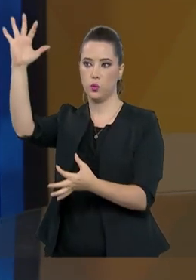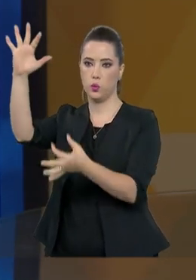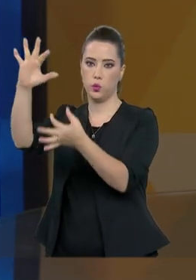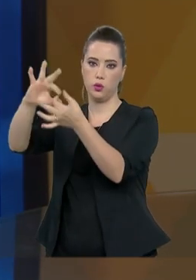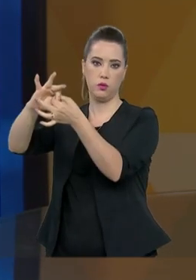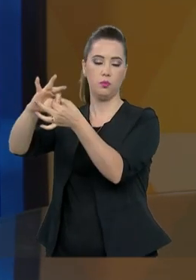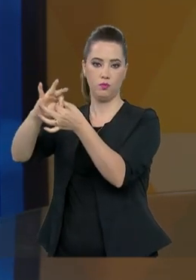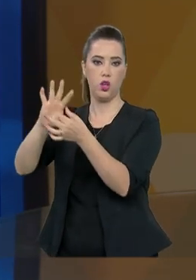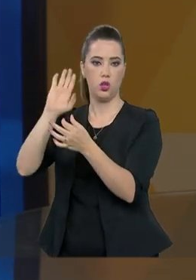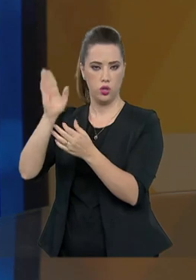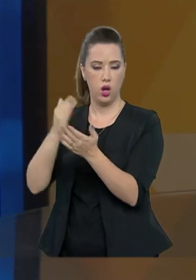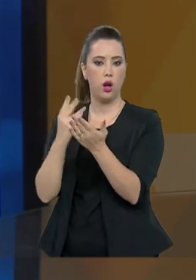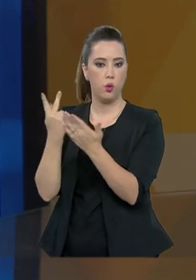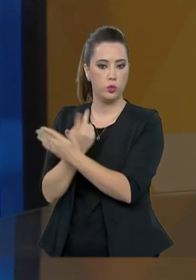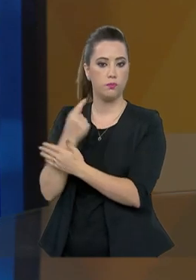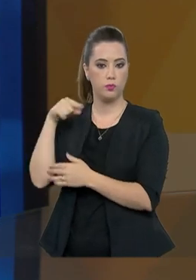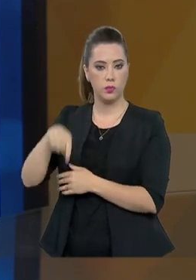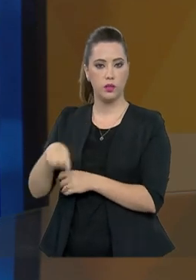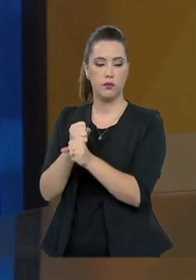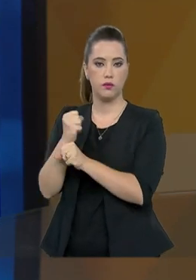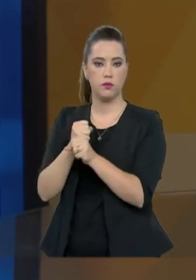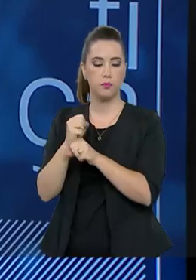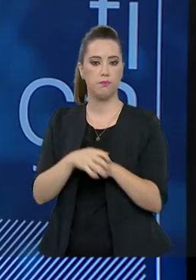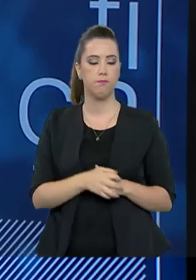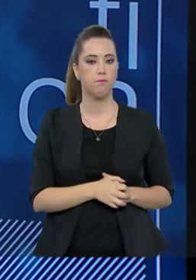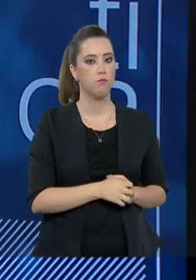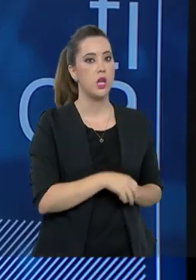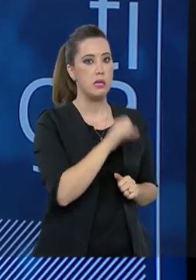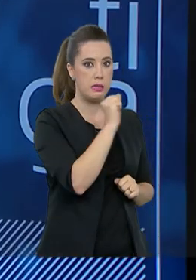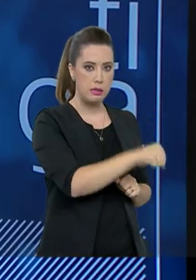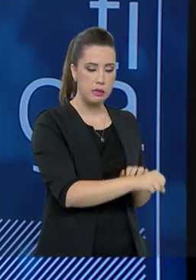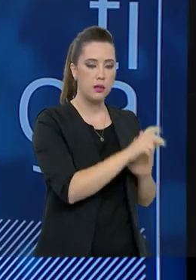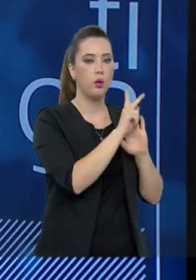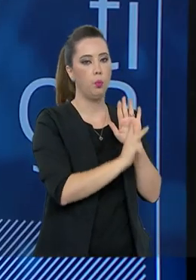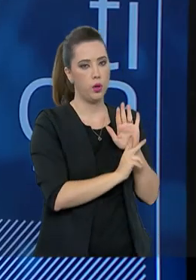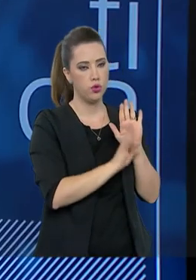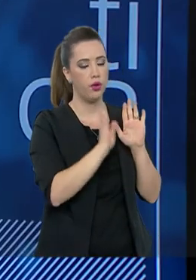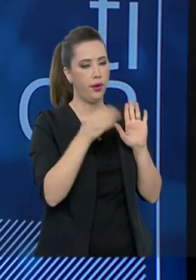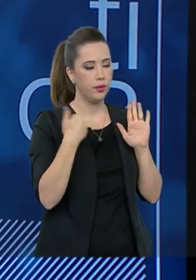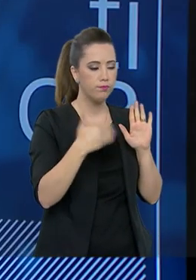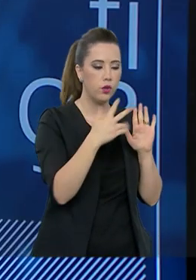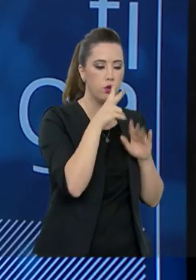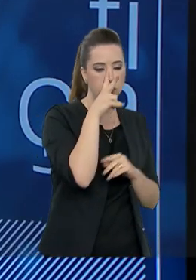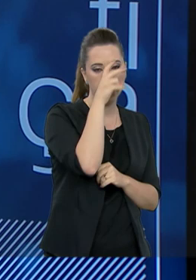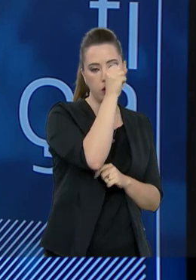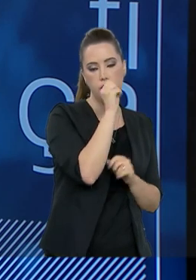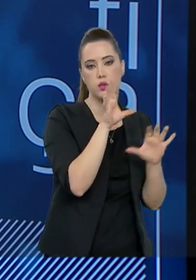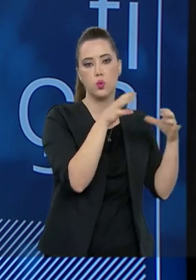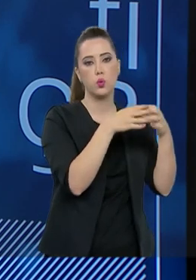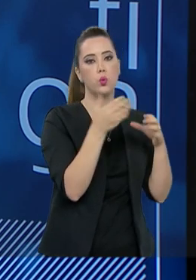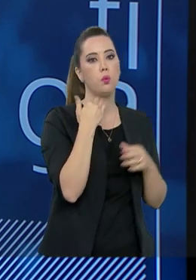em prática em 2019, neste ano. Sim, o projeto como um todo de fortalecimento dessa rede integrada de